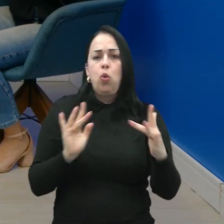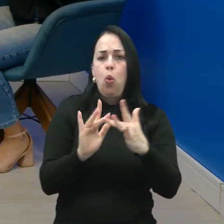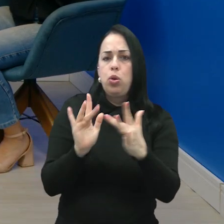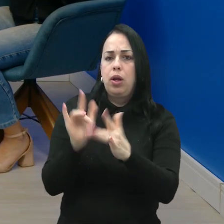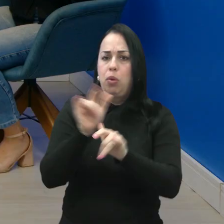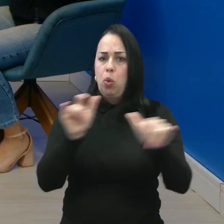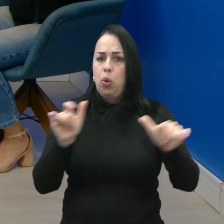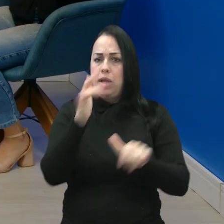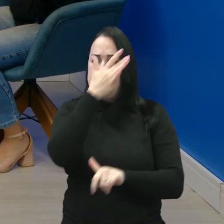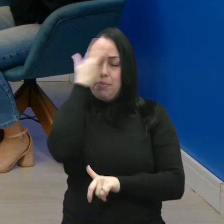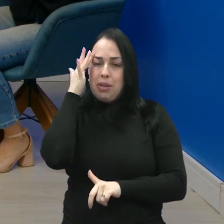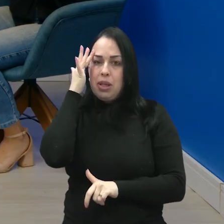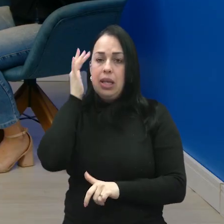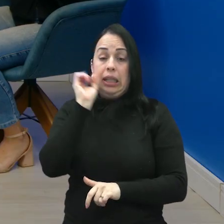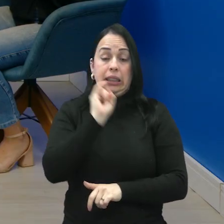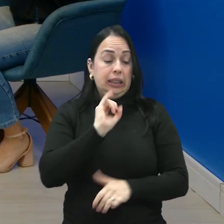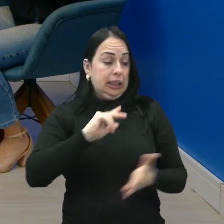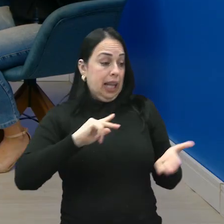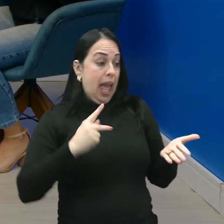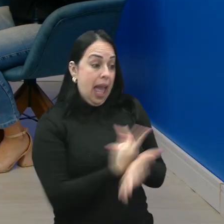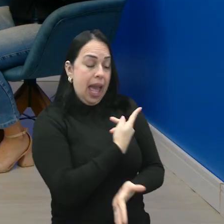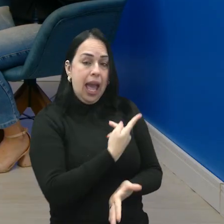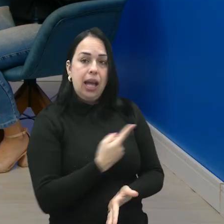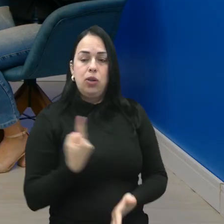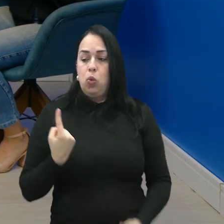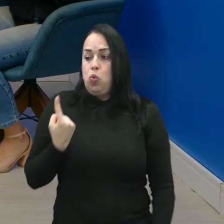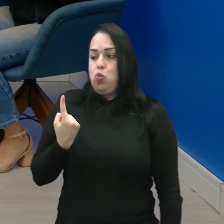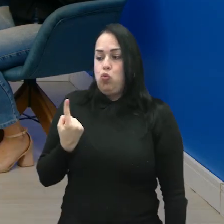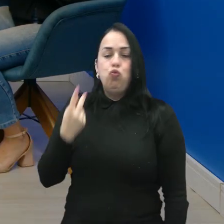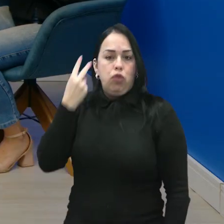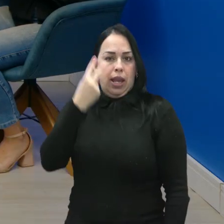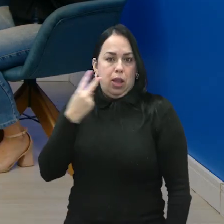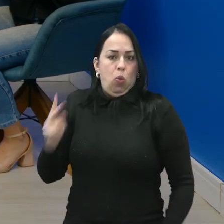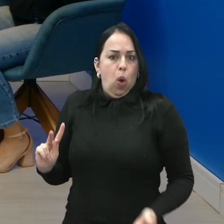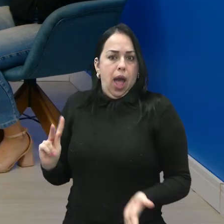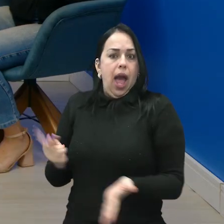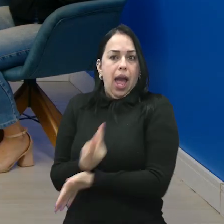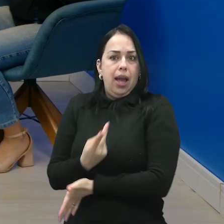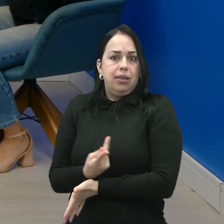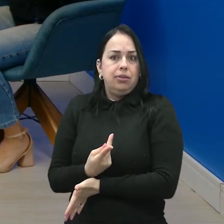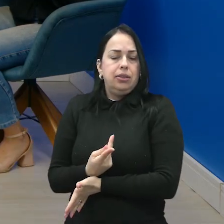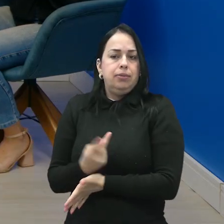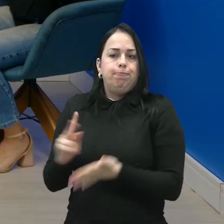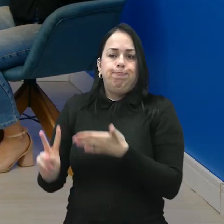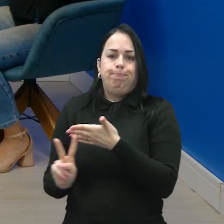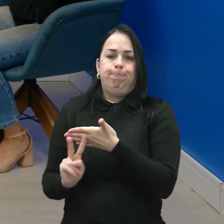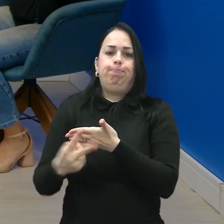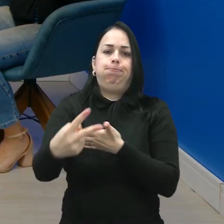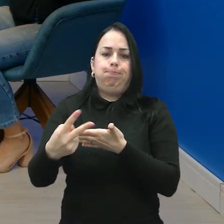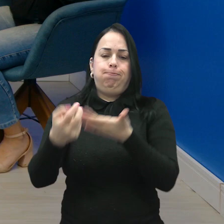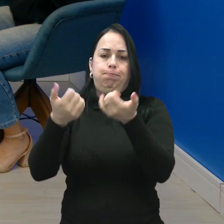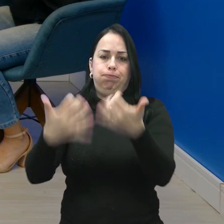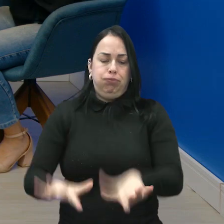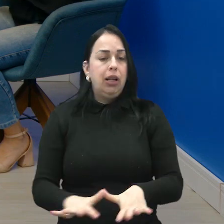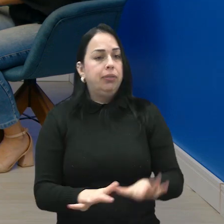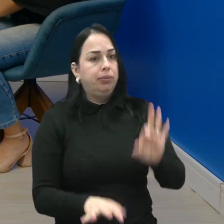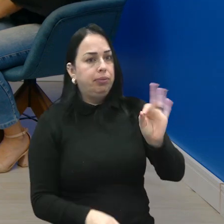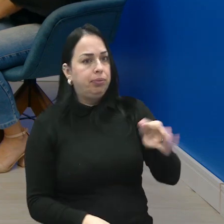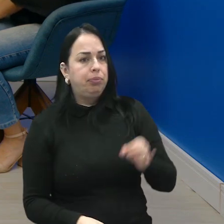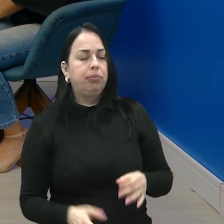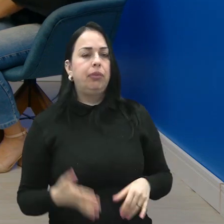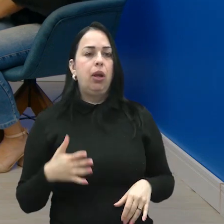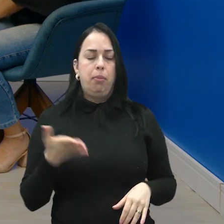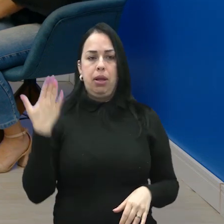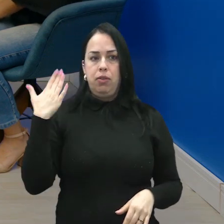pessoas. Então, essa má gestão, né, de um parlamentar, de um vereador, ele traz consequências